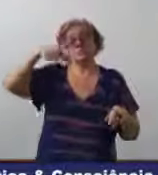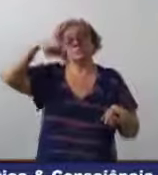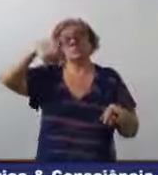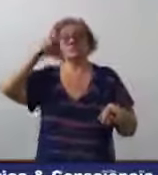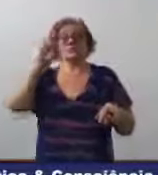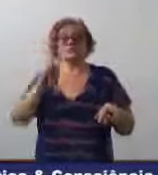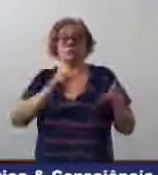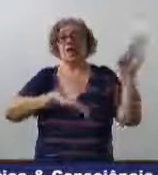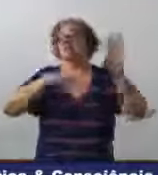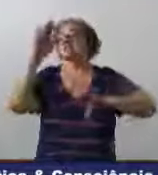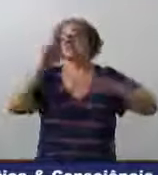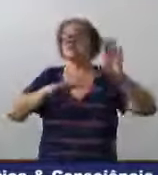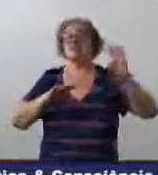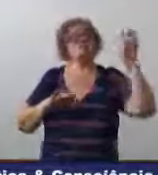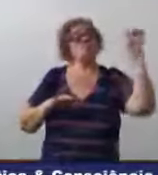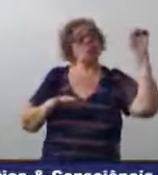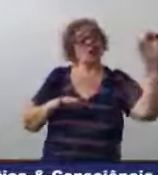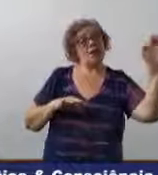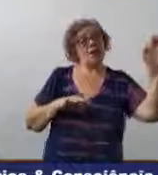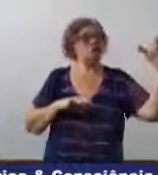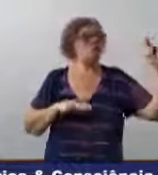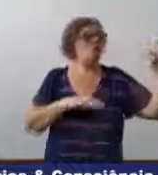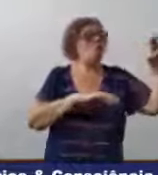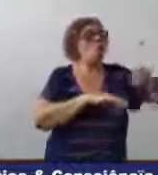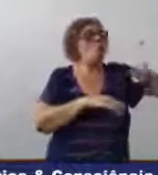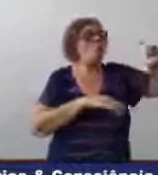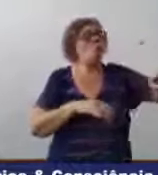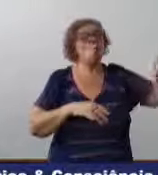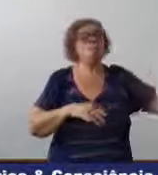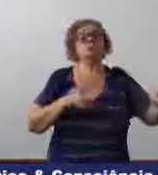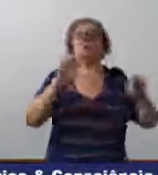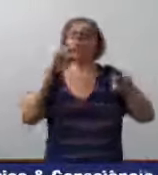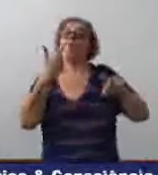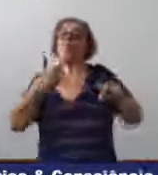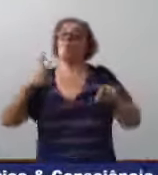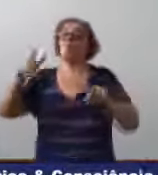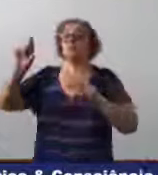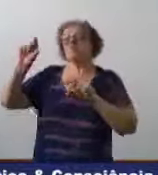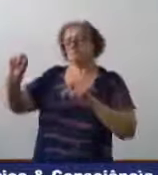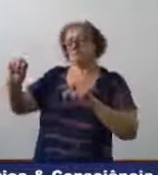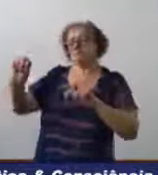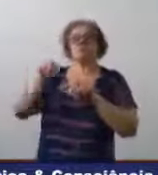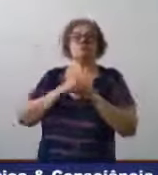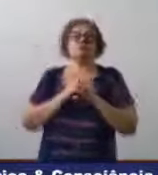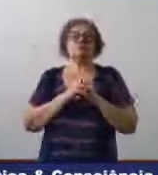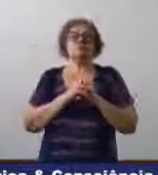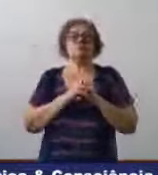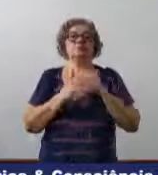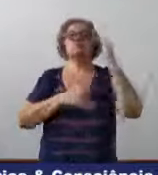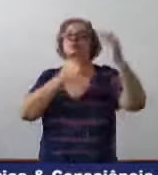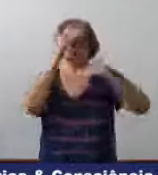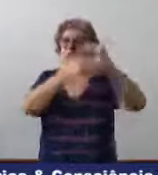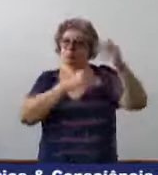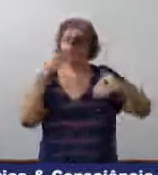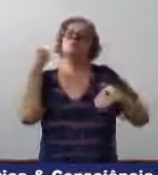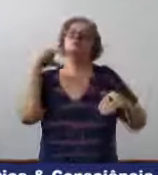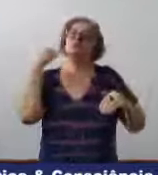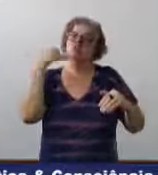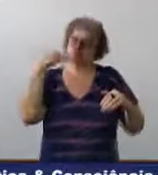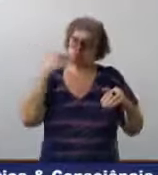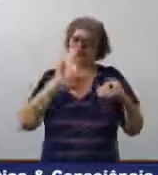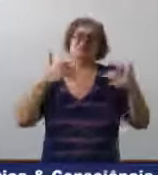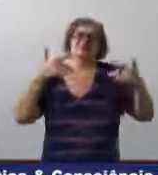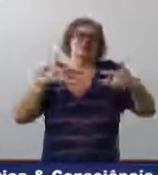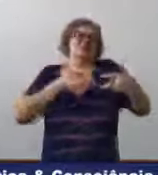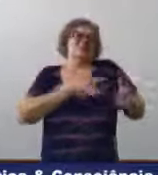se comportava como onda e às vezes se comportava como partícula. Levou muito tempo, os cientistas também têm medo de modificar os